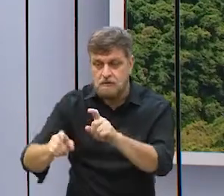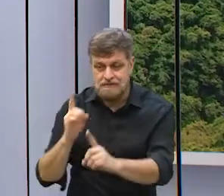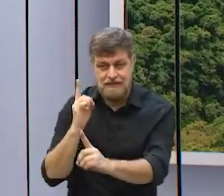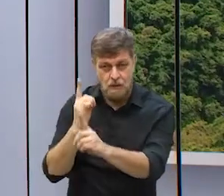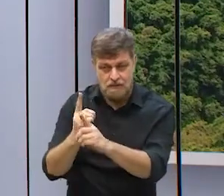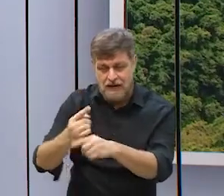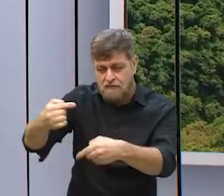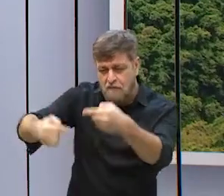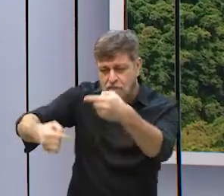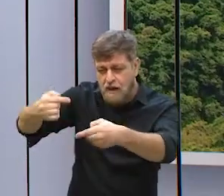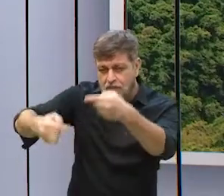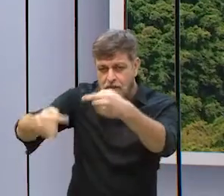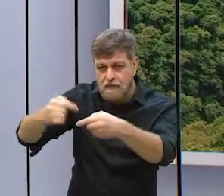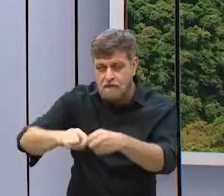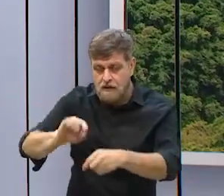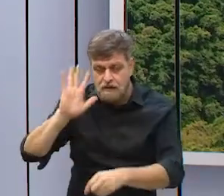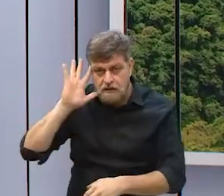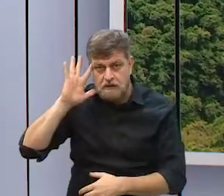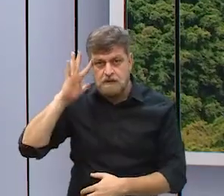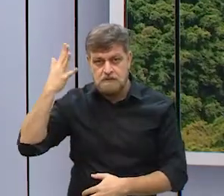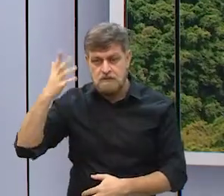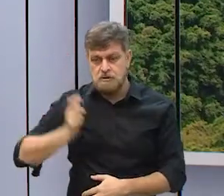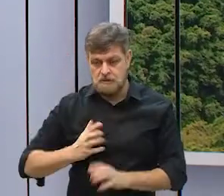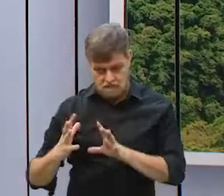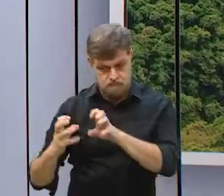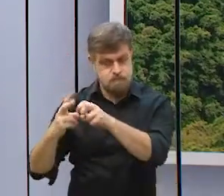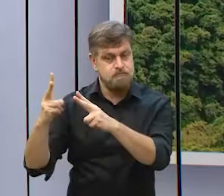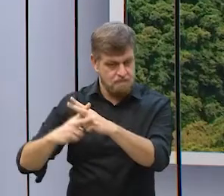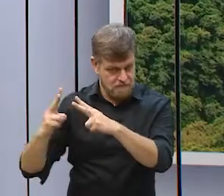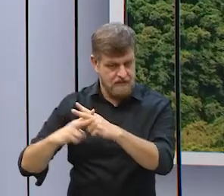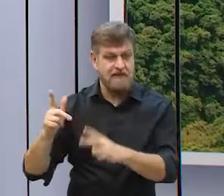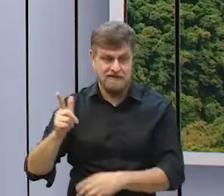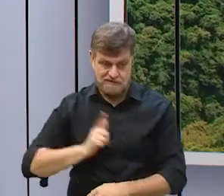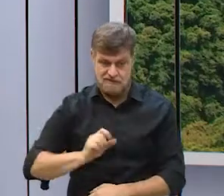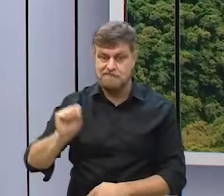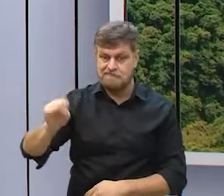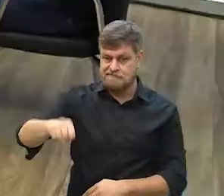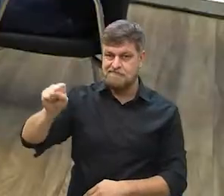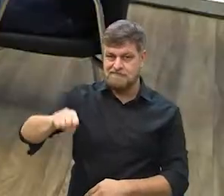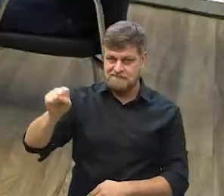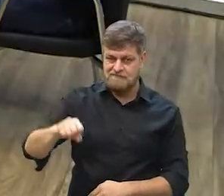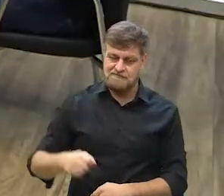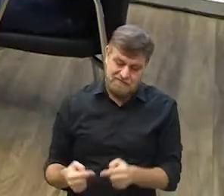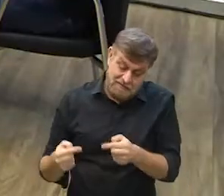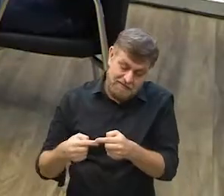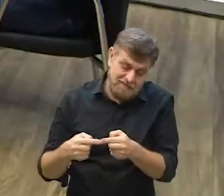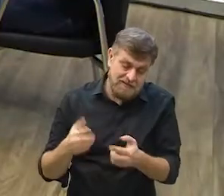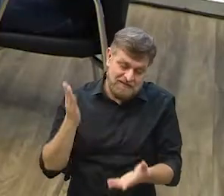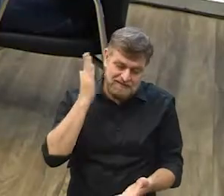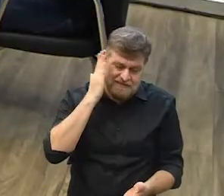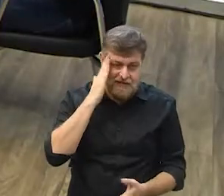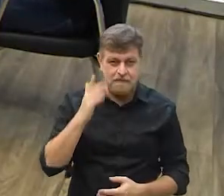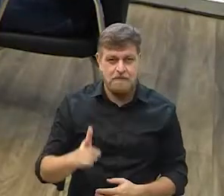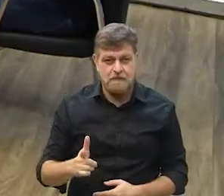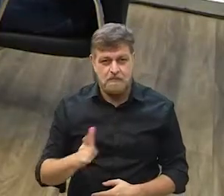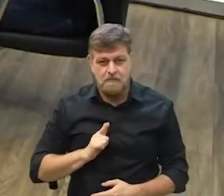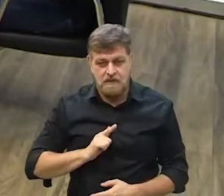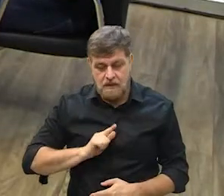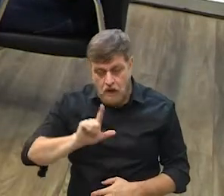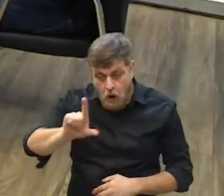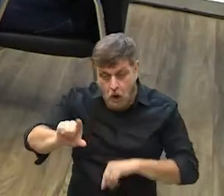encontravam, discutiam, às vezes tem lá uns quebra-pau, mas faz parte da vida, né? E então faz